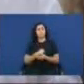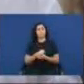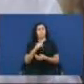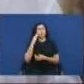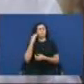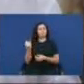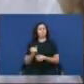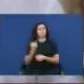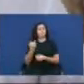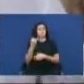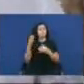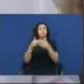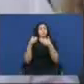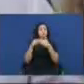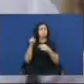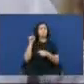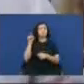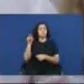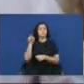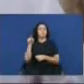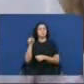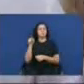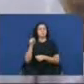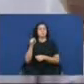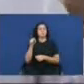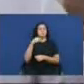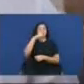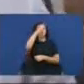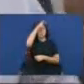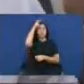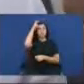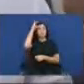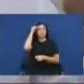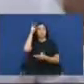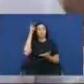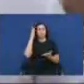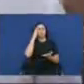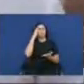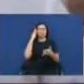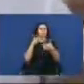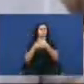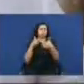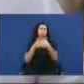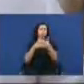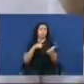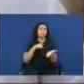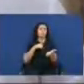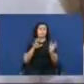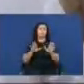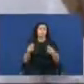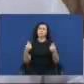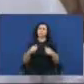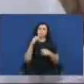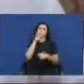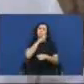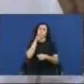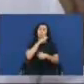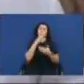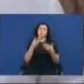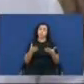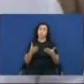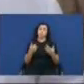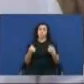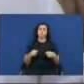acho importante esse requerimento, que a Prefeitura, a gente sabe da burocracia que existe, mas há necessidade de um